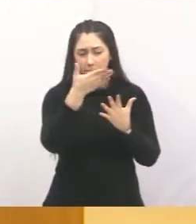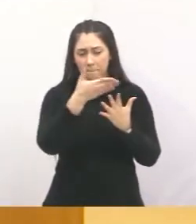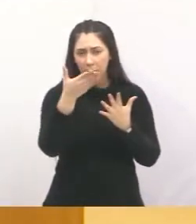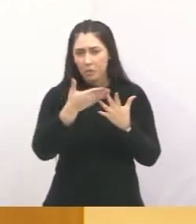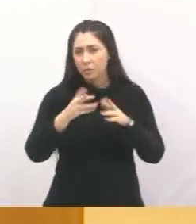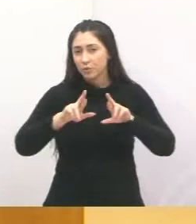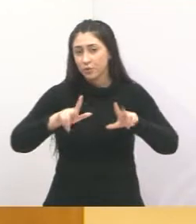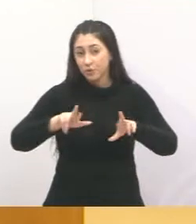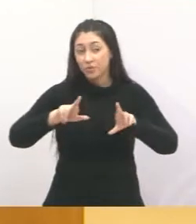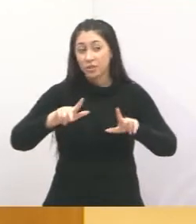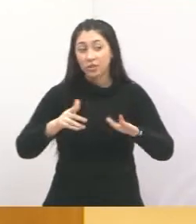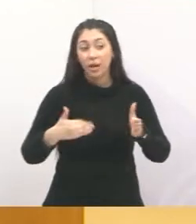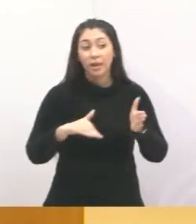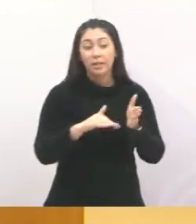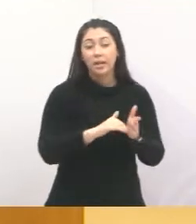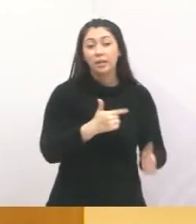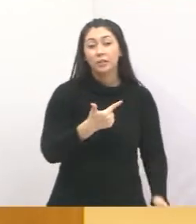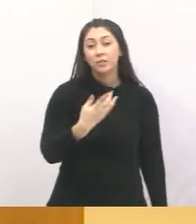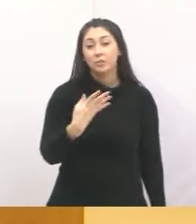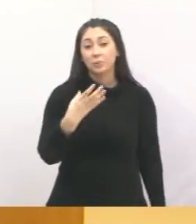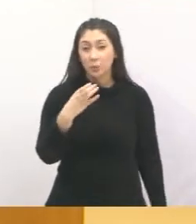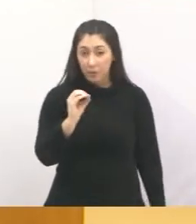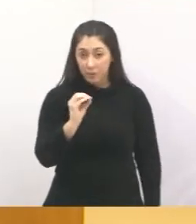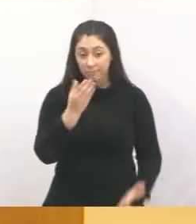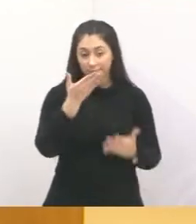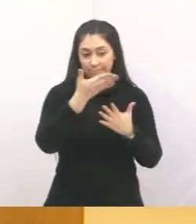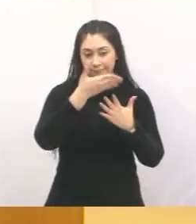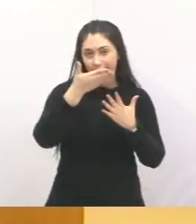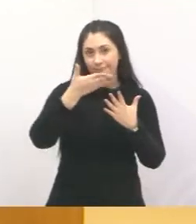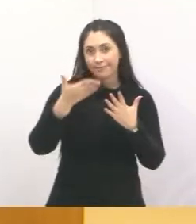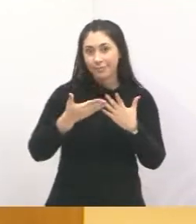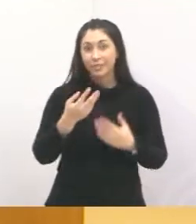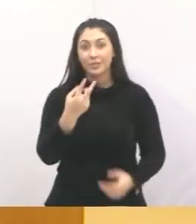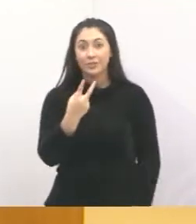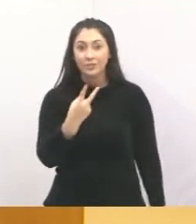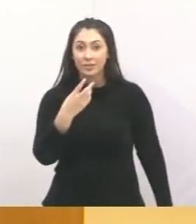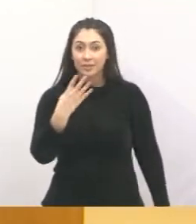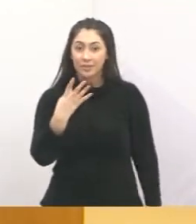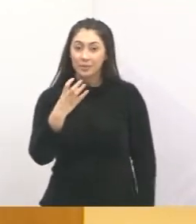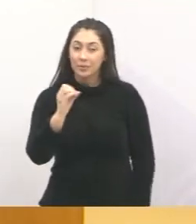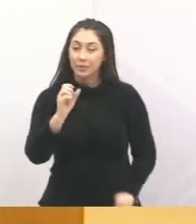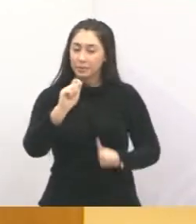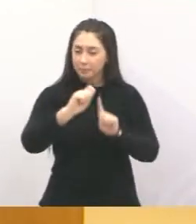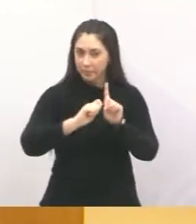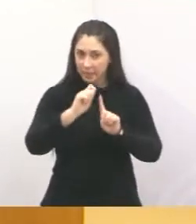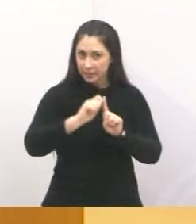especiais com até 240 parcelas. Tal